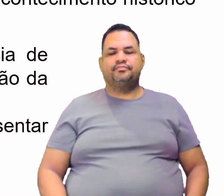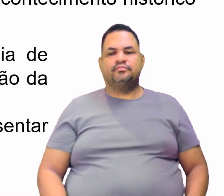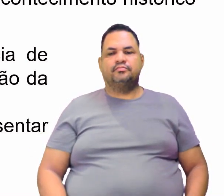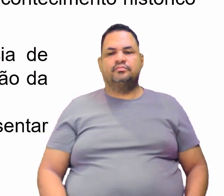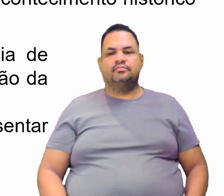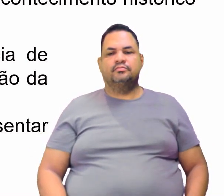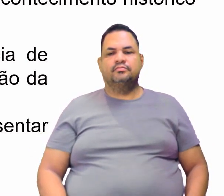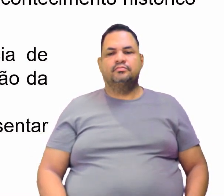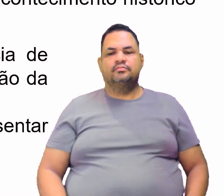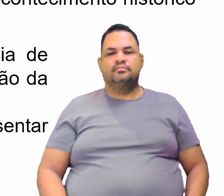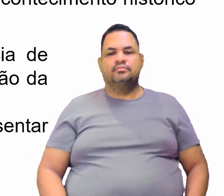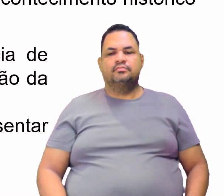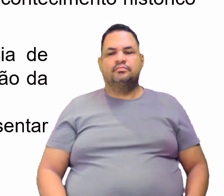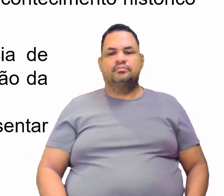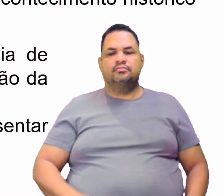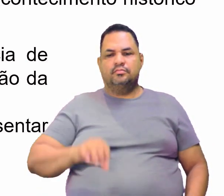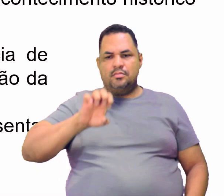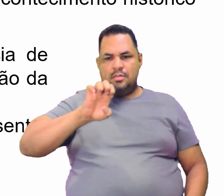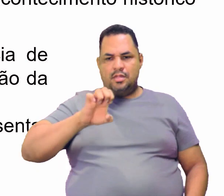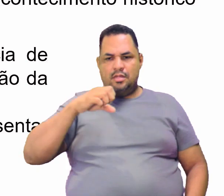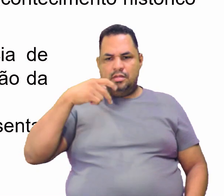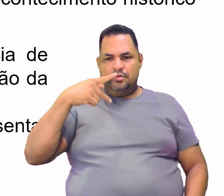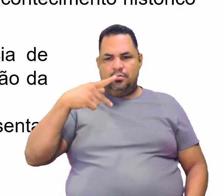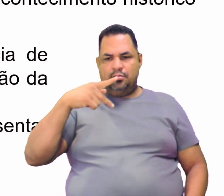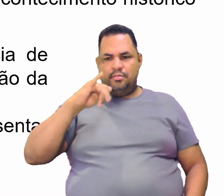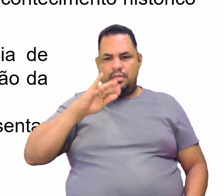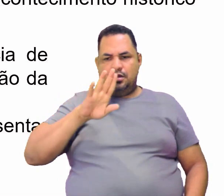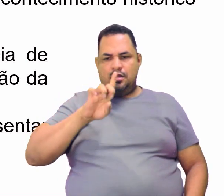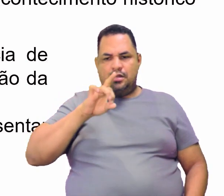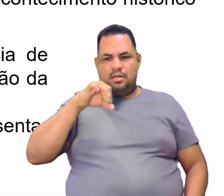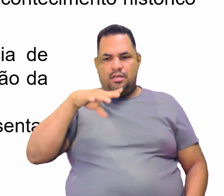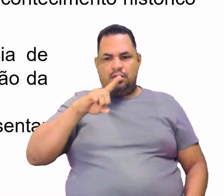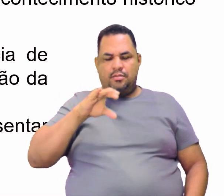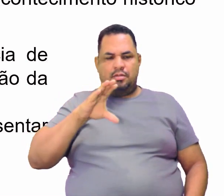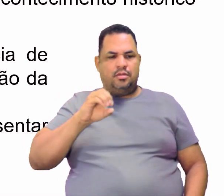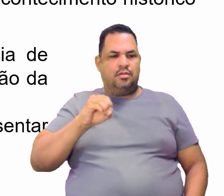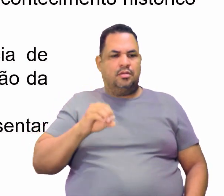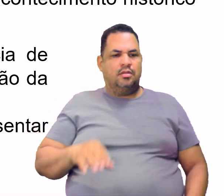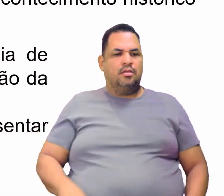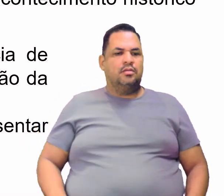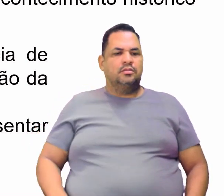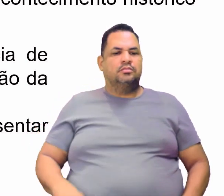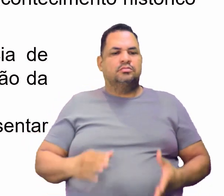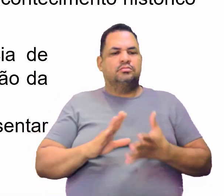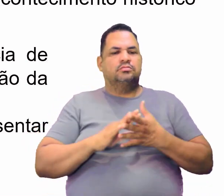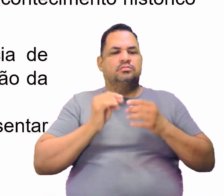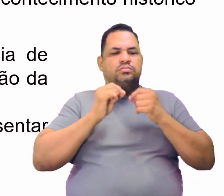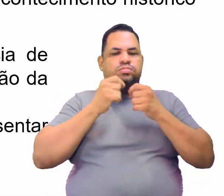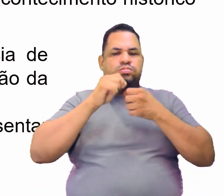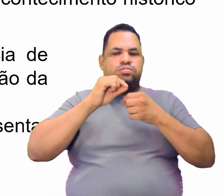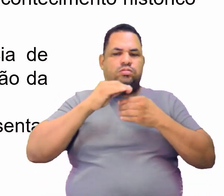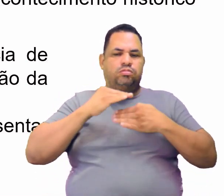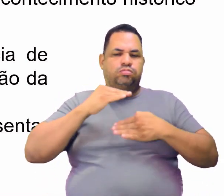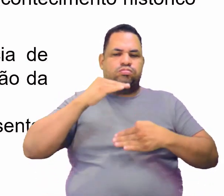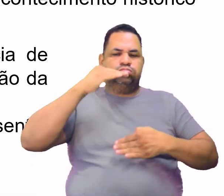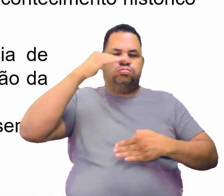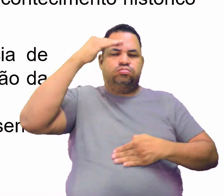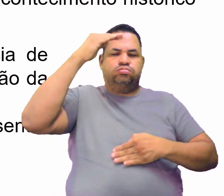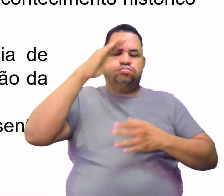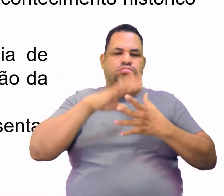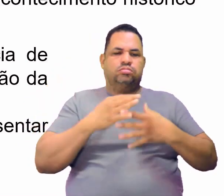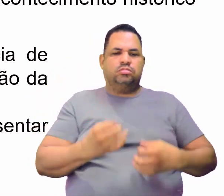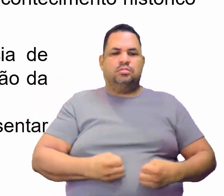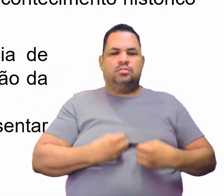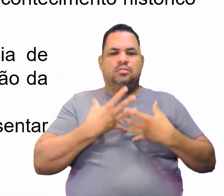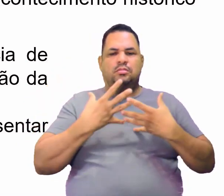engasguei. Epitalâmio. Pronto, agora foi certo. C. São longos poemas narrativos em que um acontecimento